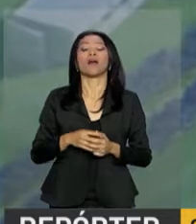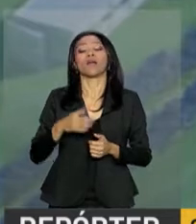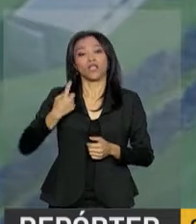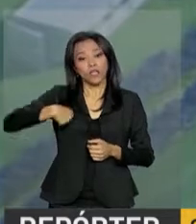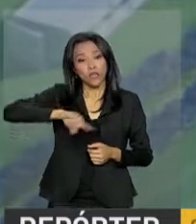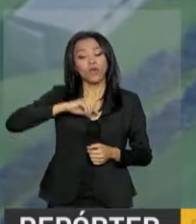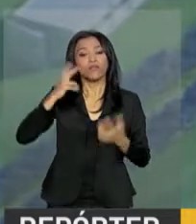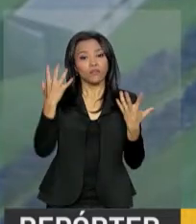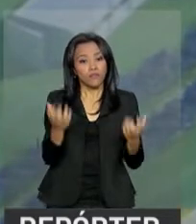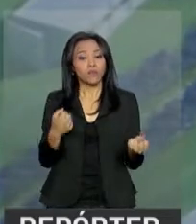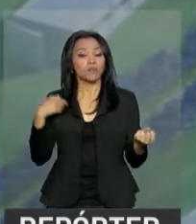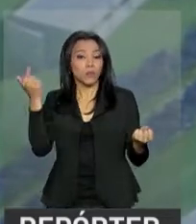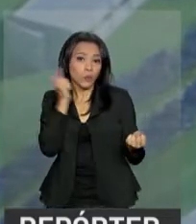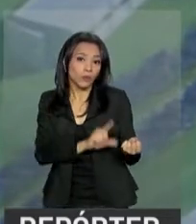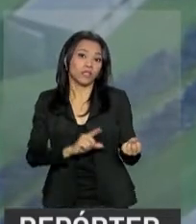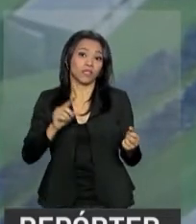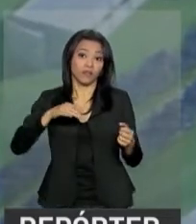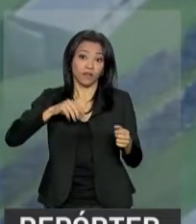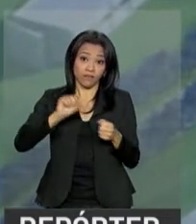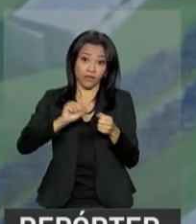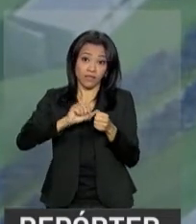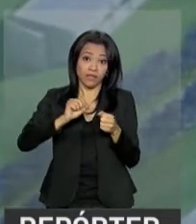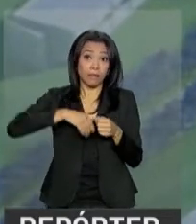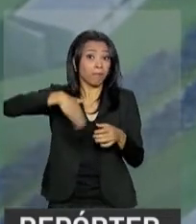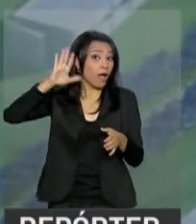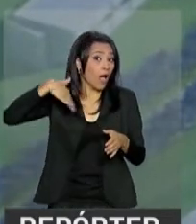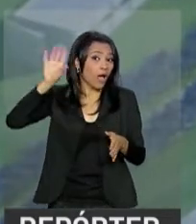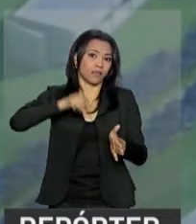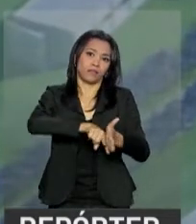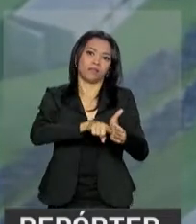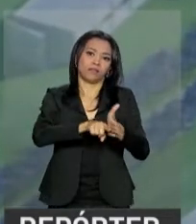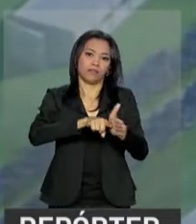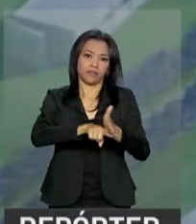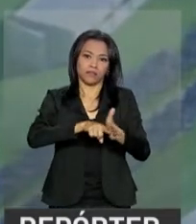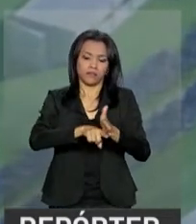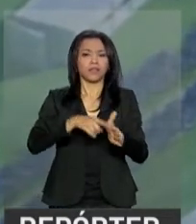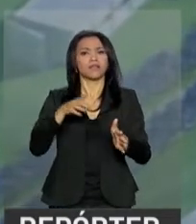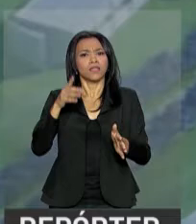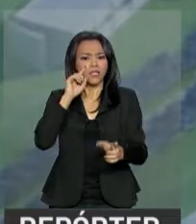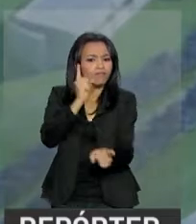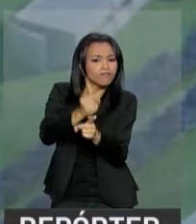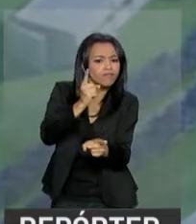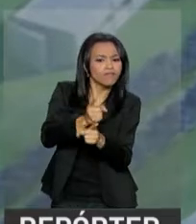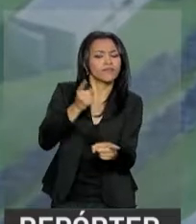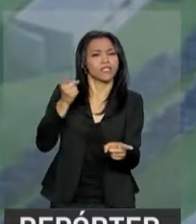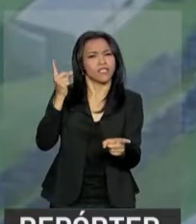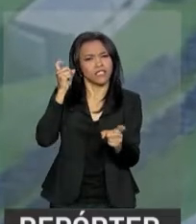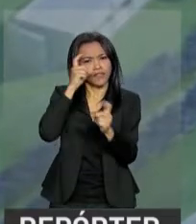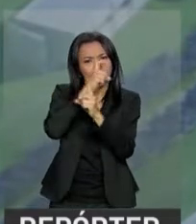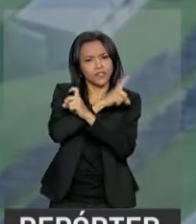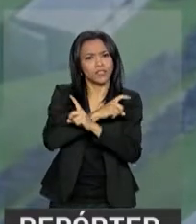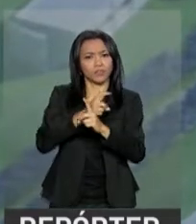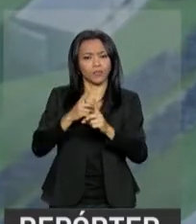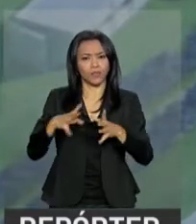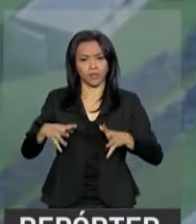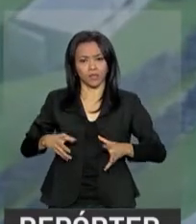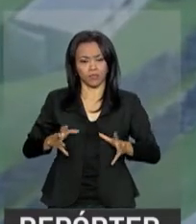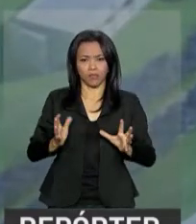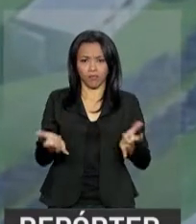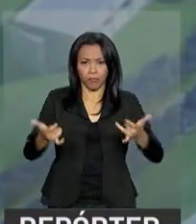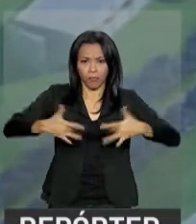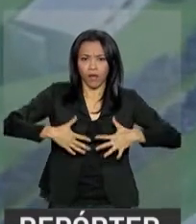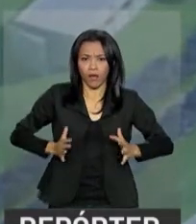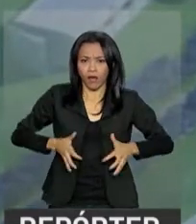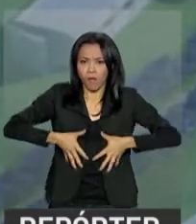de diagnósticos mais precisos de doenças e complicações como embolia pulmonar infecções